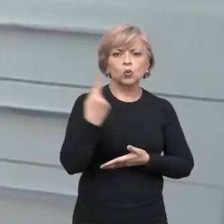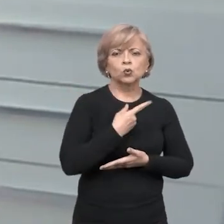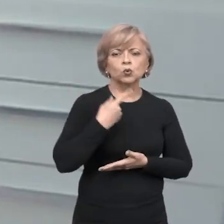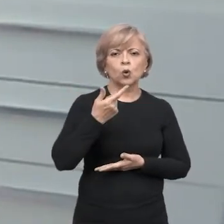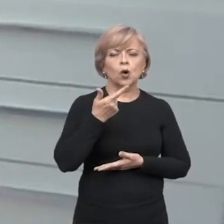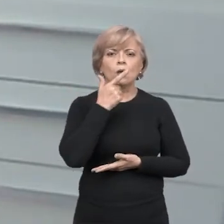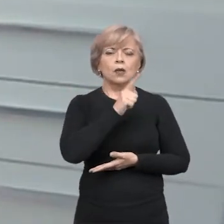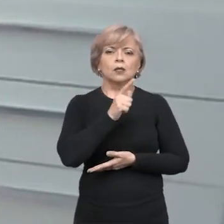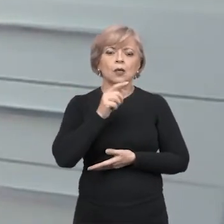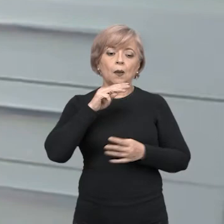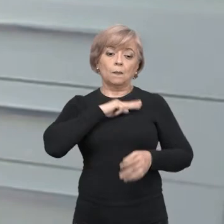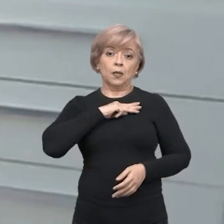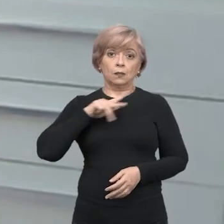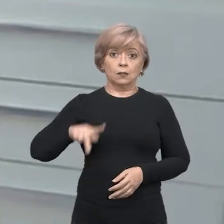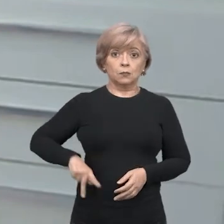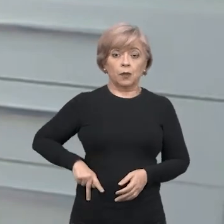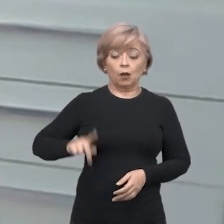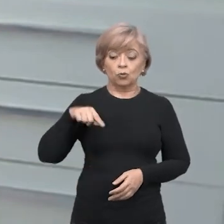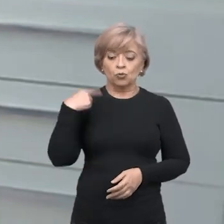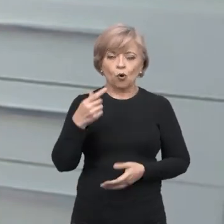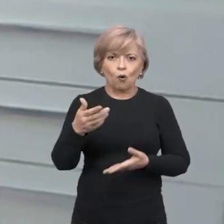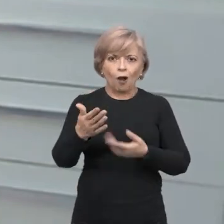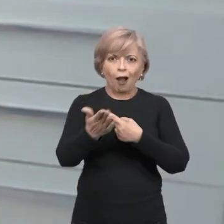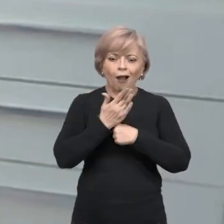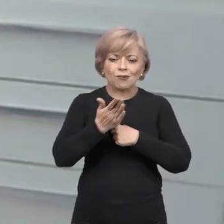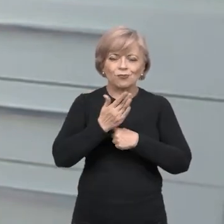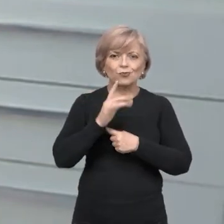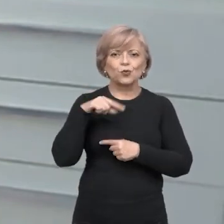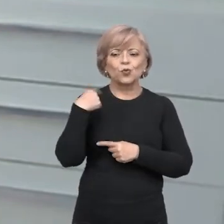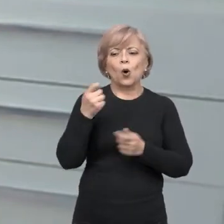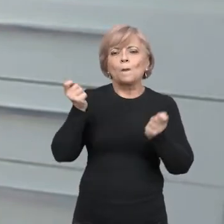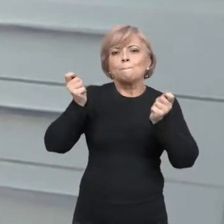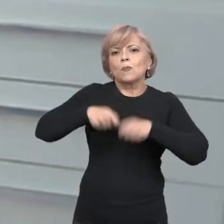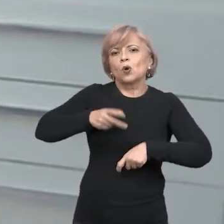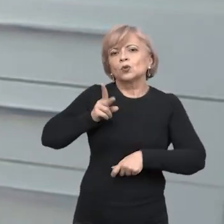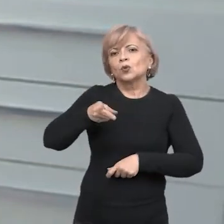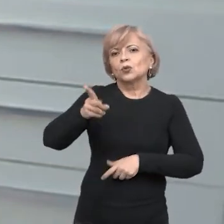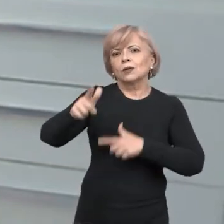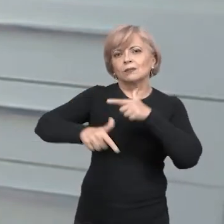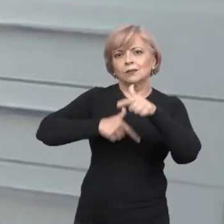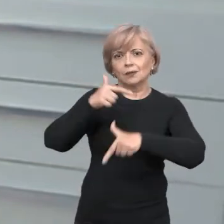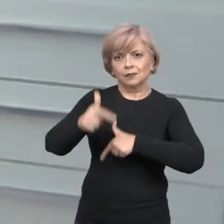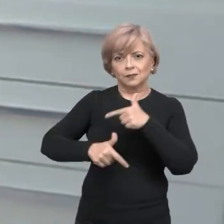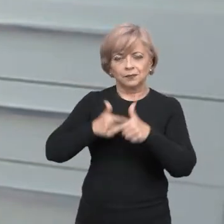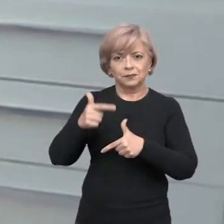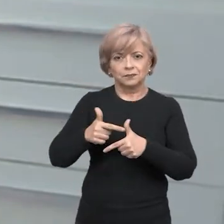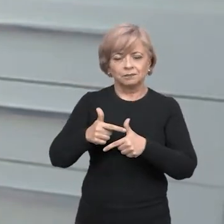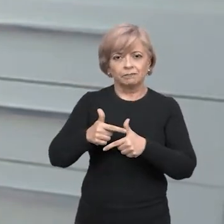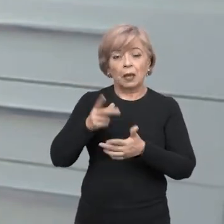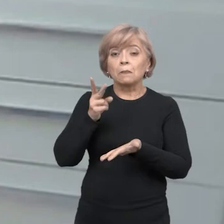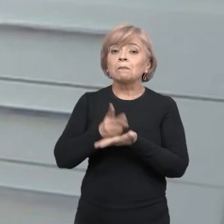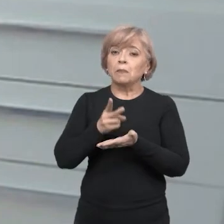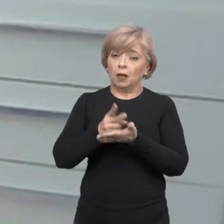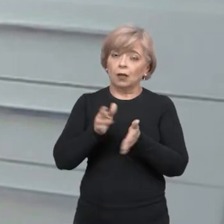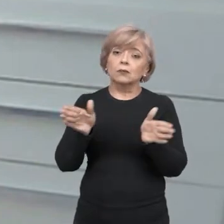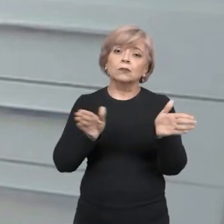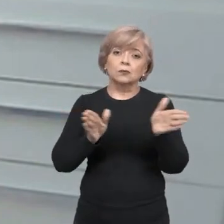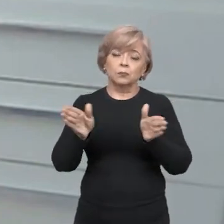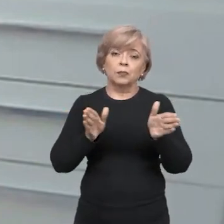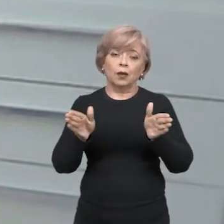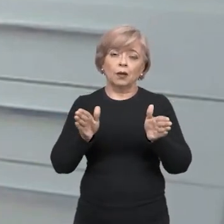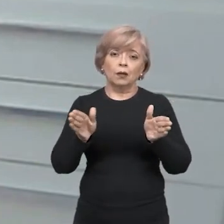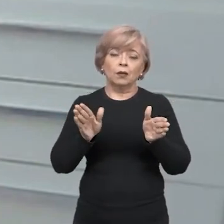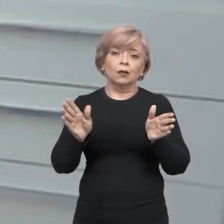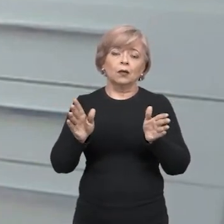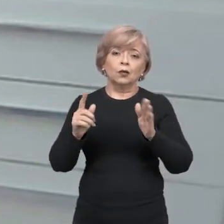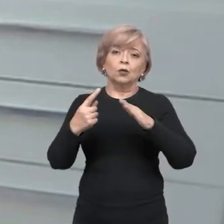da instituição do ministério público para que a gente pudesse continuar funcionando mesmo nos tempos academia